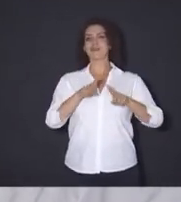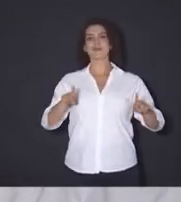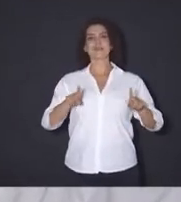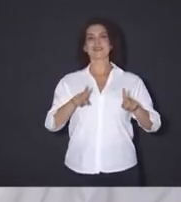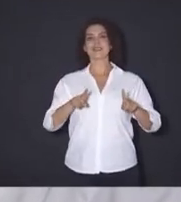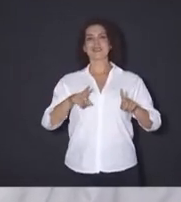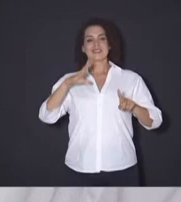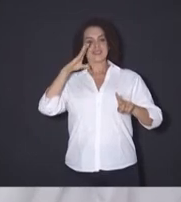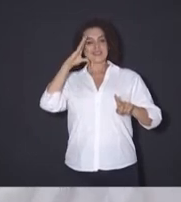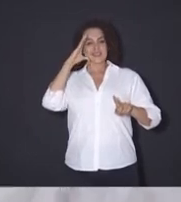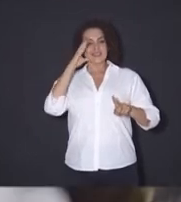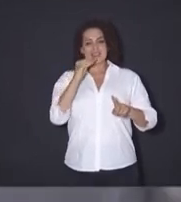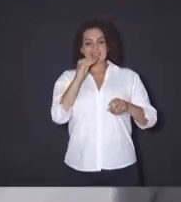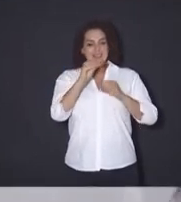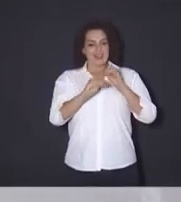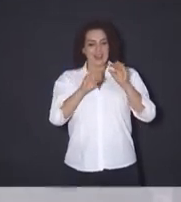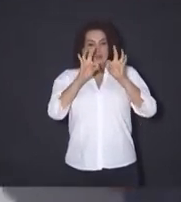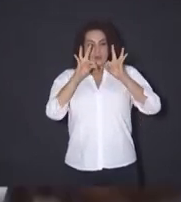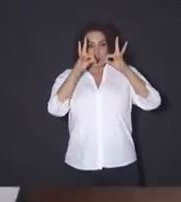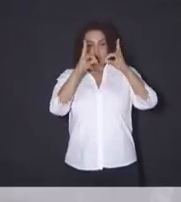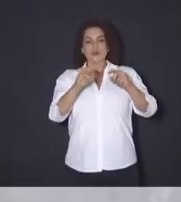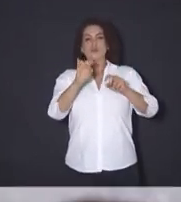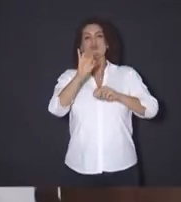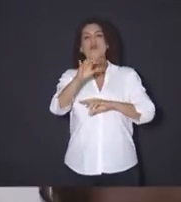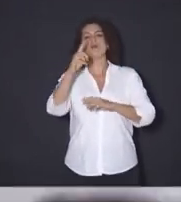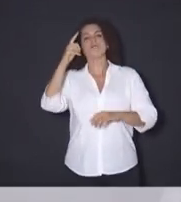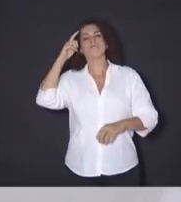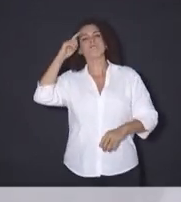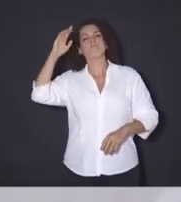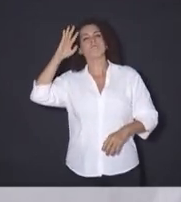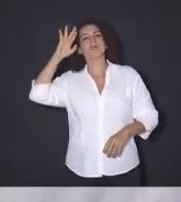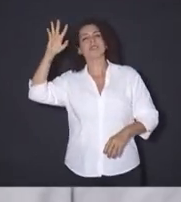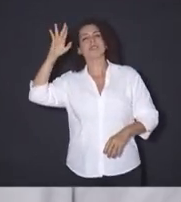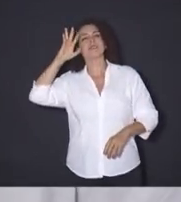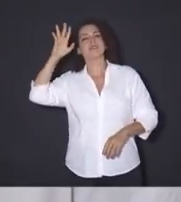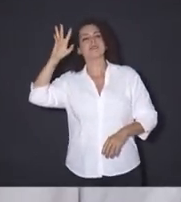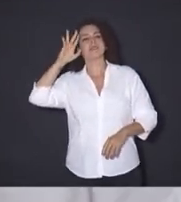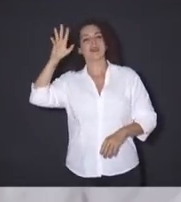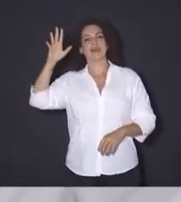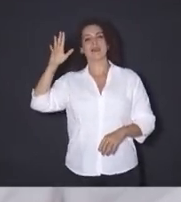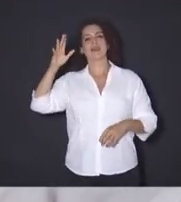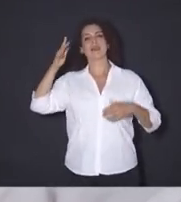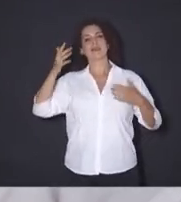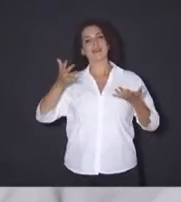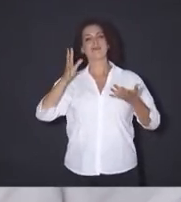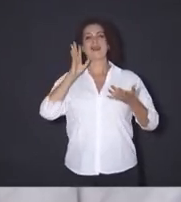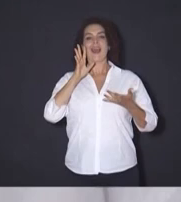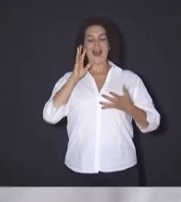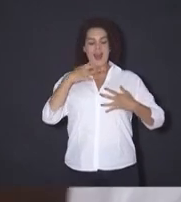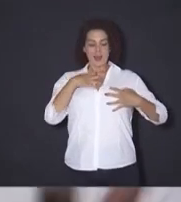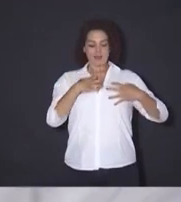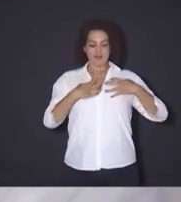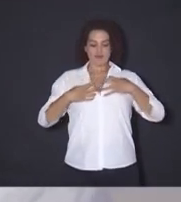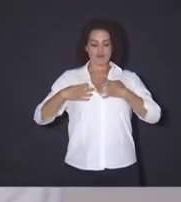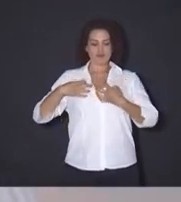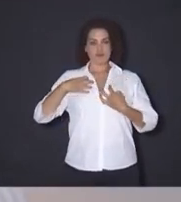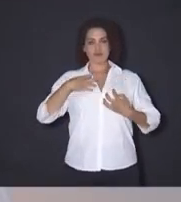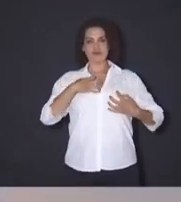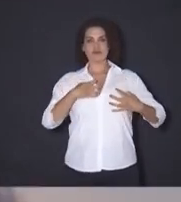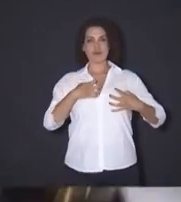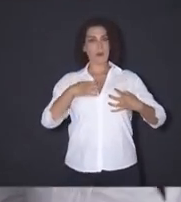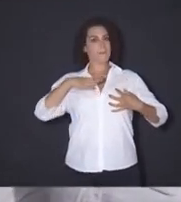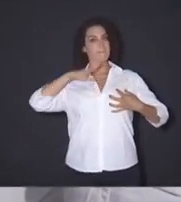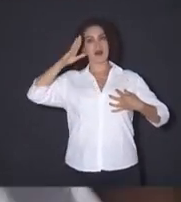intervenção estética você só precisa pensar sobre o processo e é lógico que isso mexe sobretudo com uma juventude